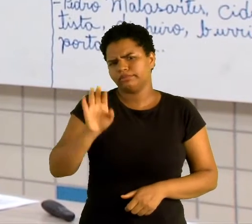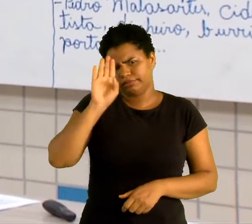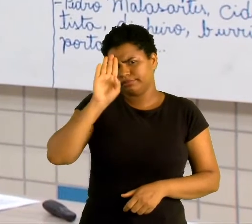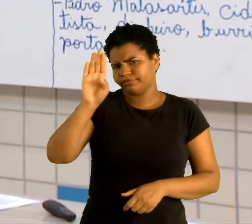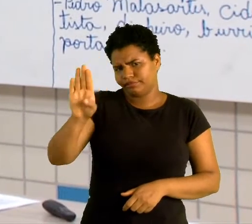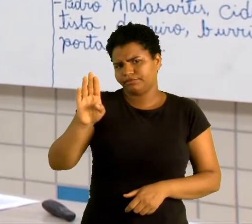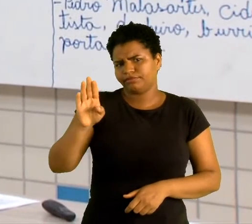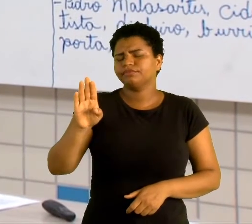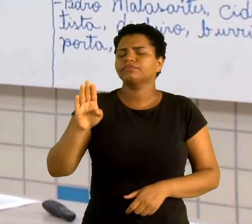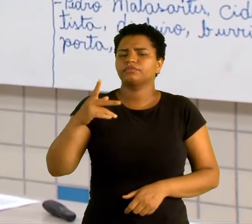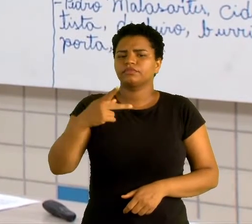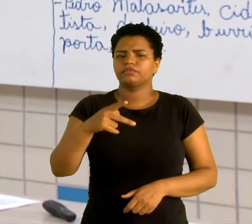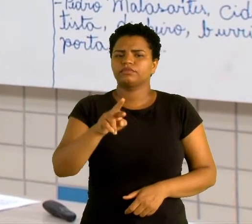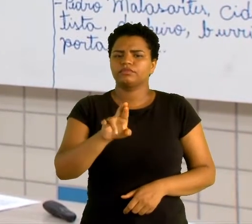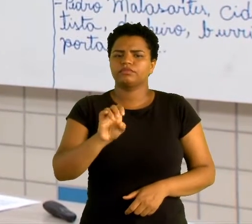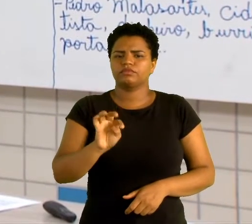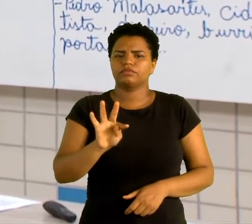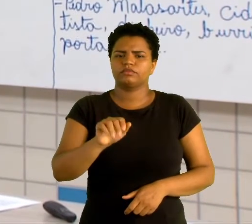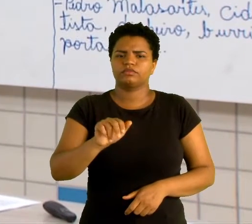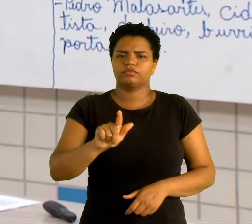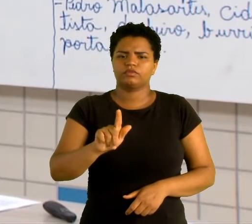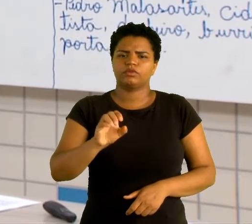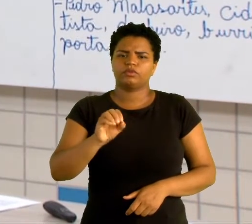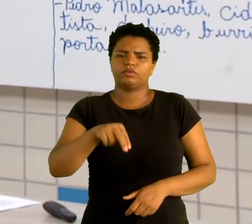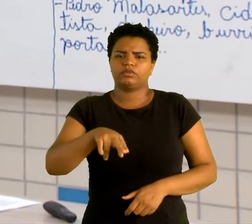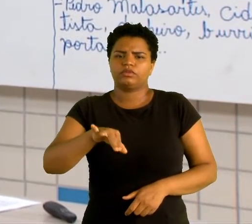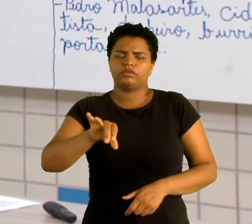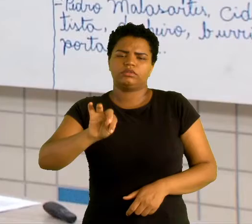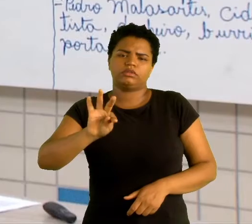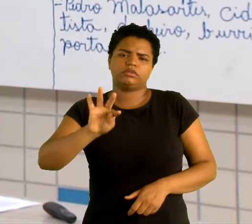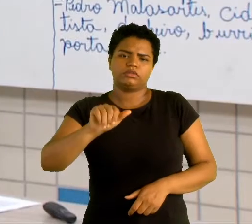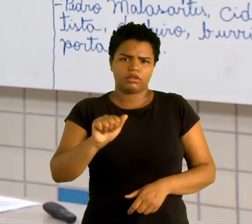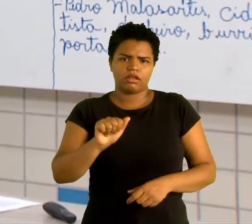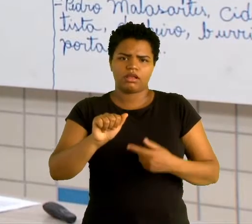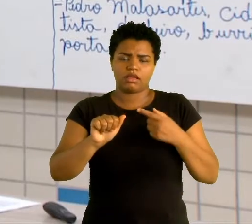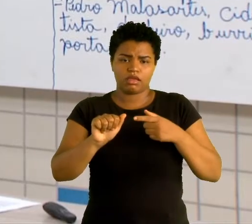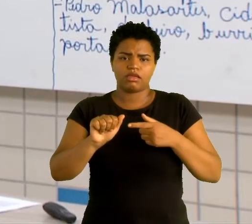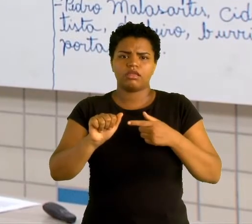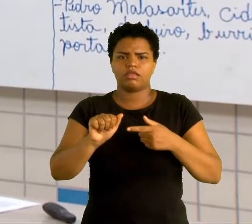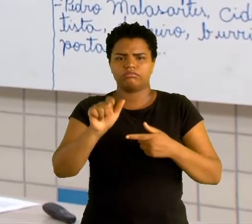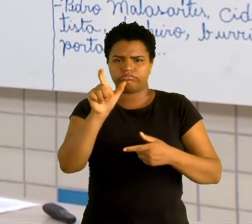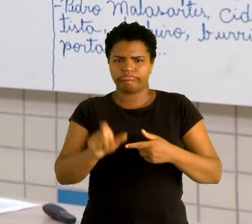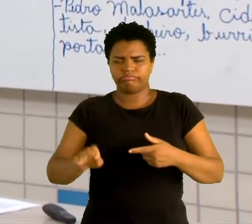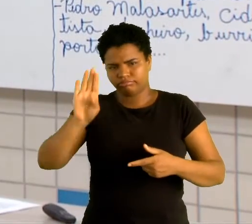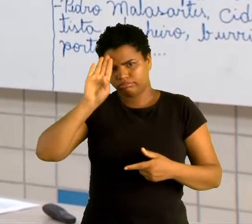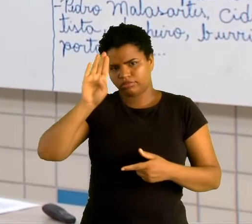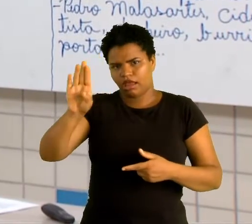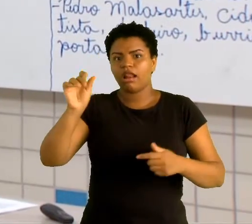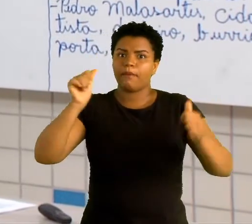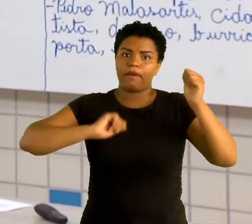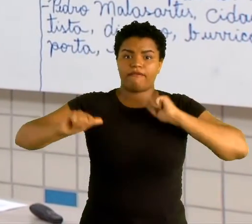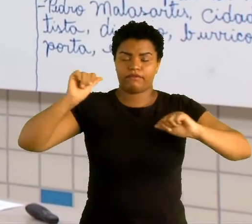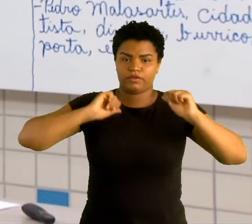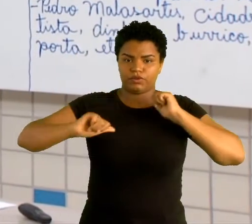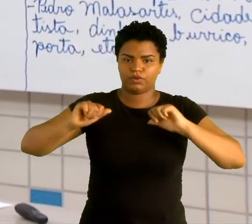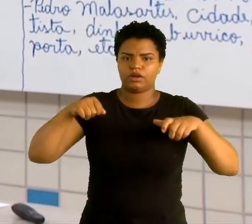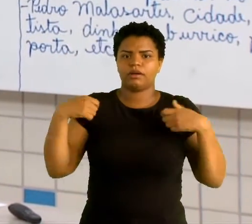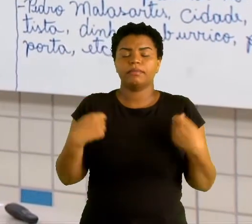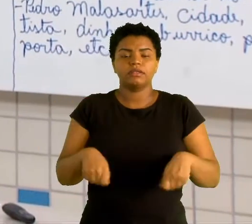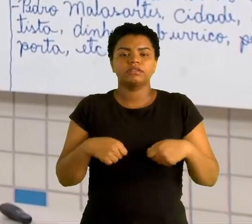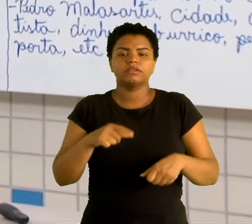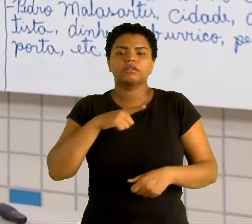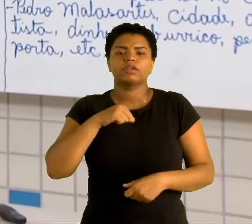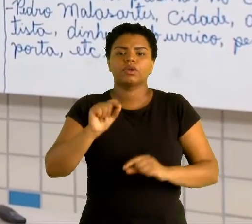principal da história e ele, para ser de aventura, lógico, né, ele tem que